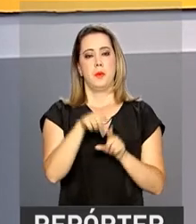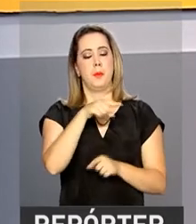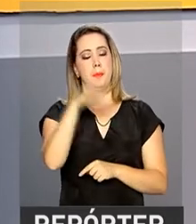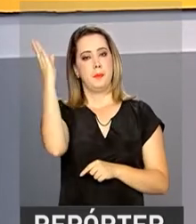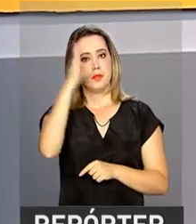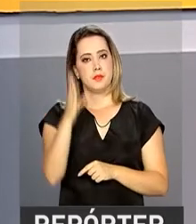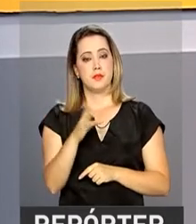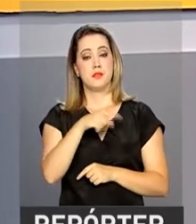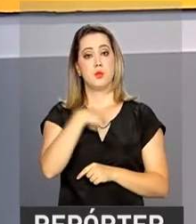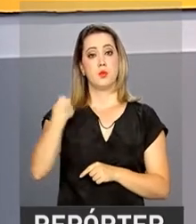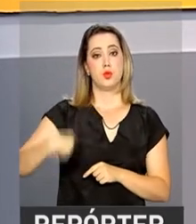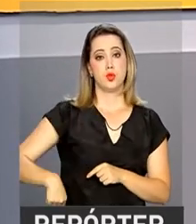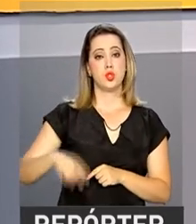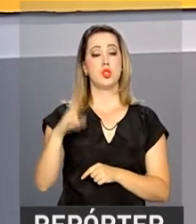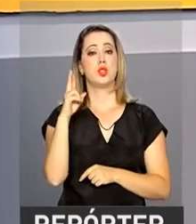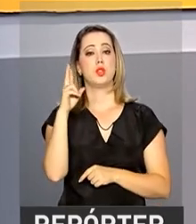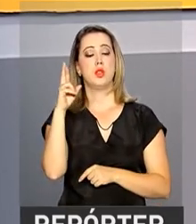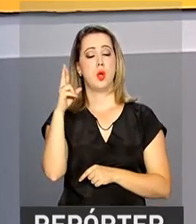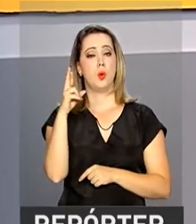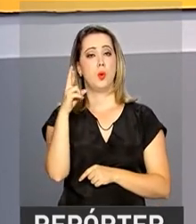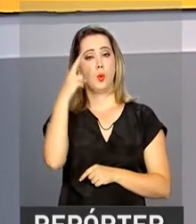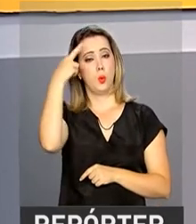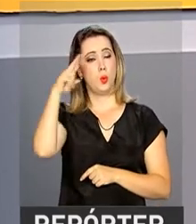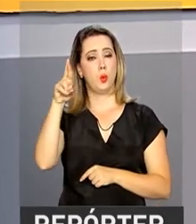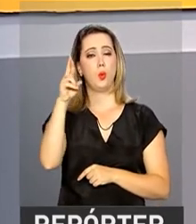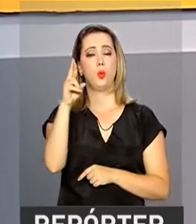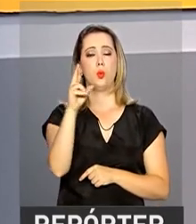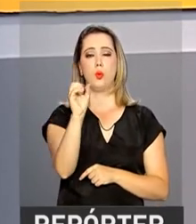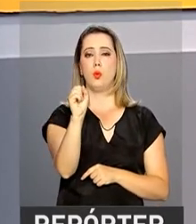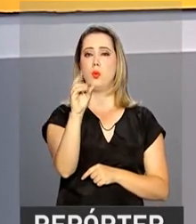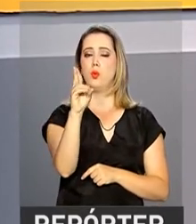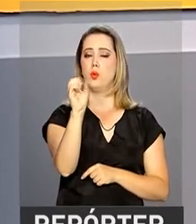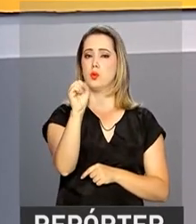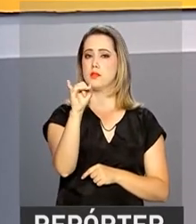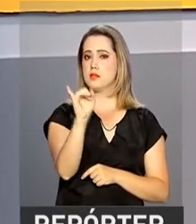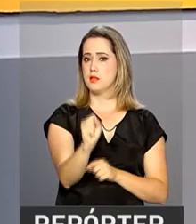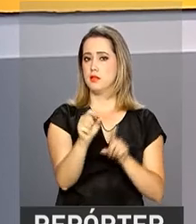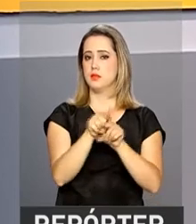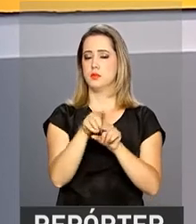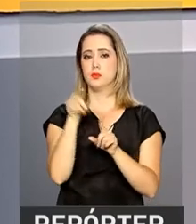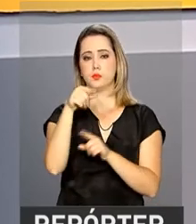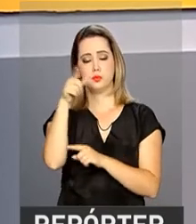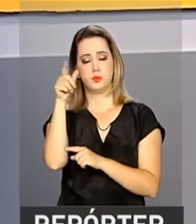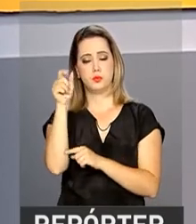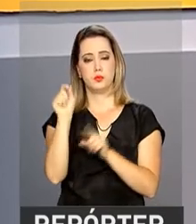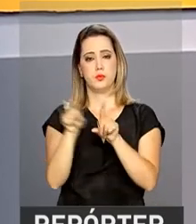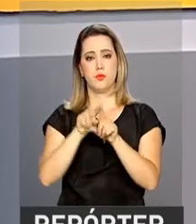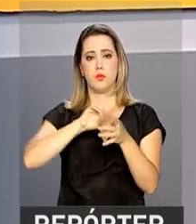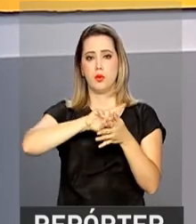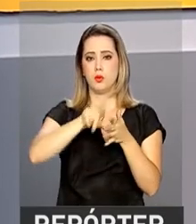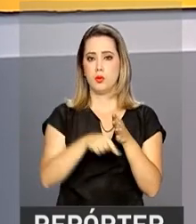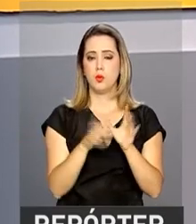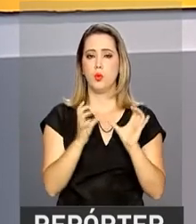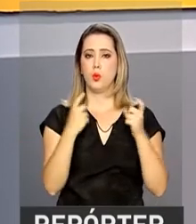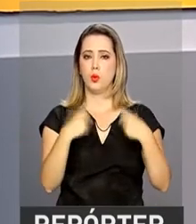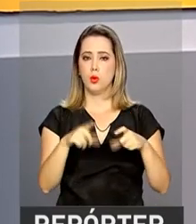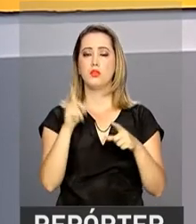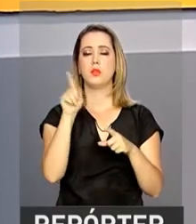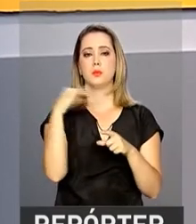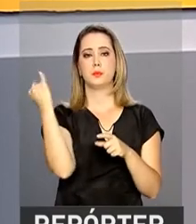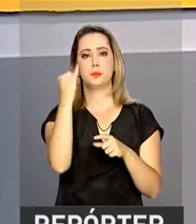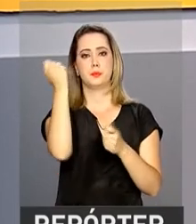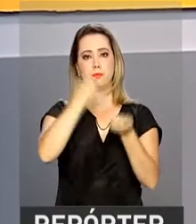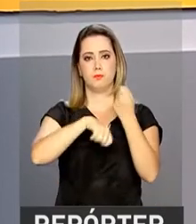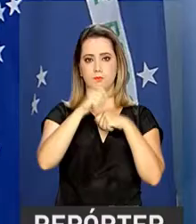e África do Sul. Segundo o porta-voz, o presidente Michel Temer considera a cúpula um espaço privilegiado de cooperação